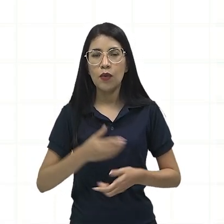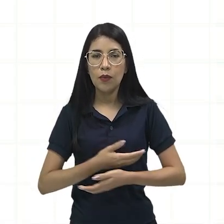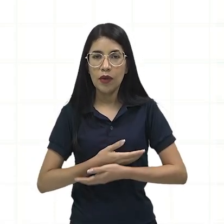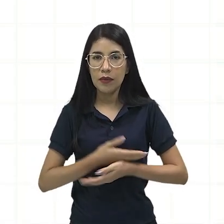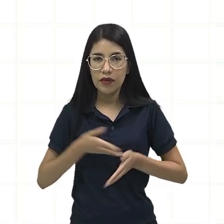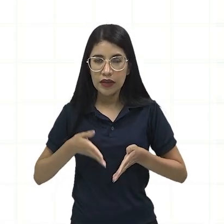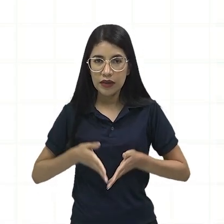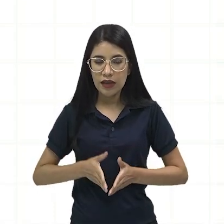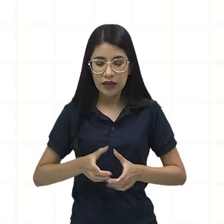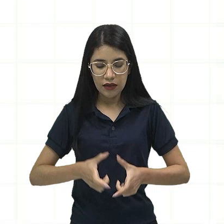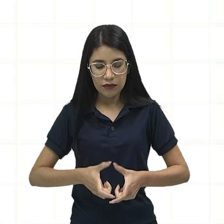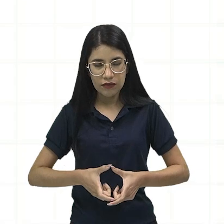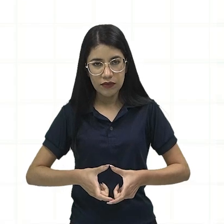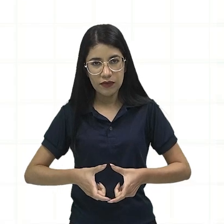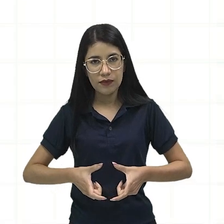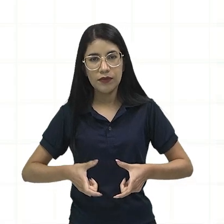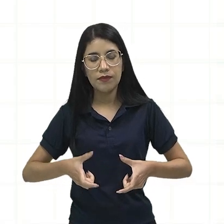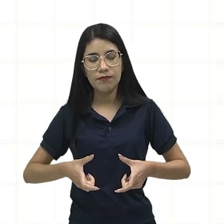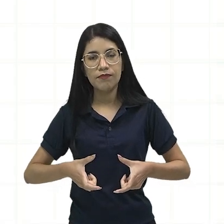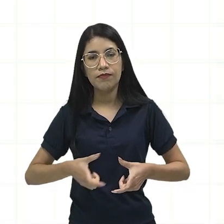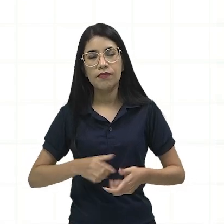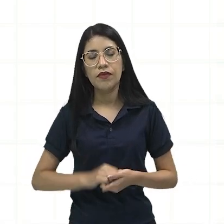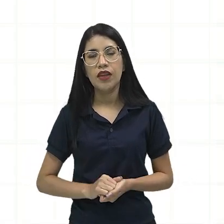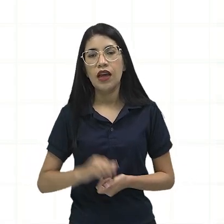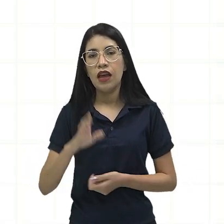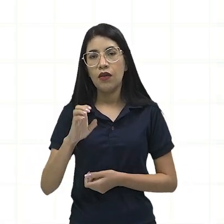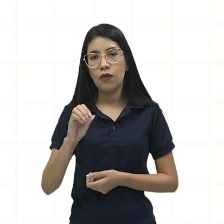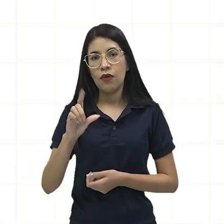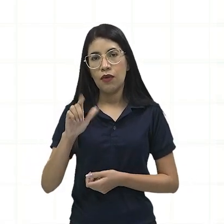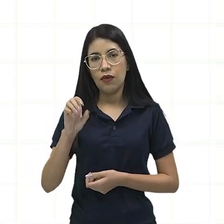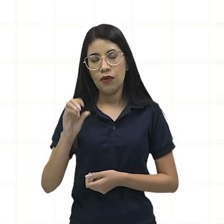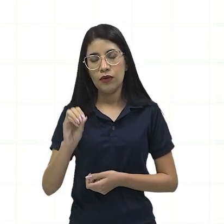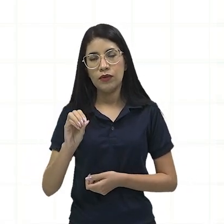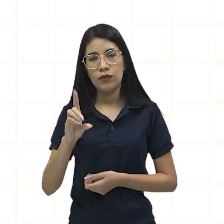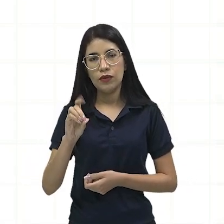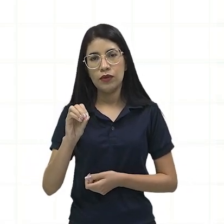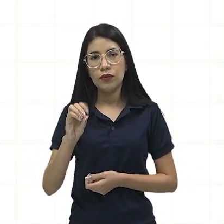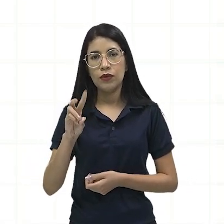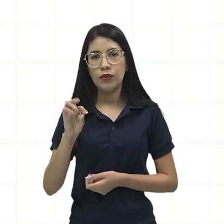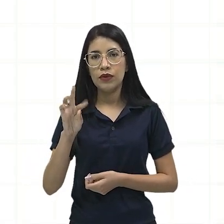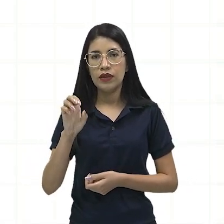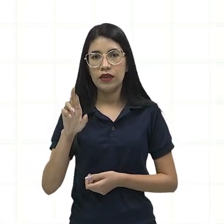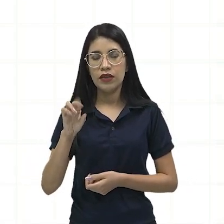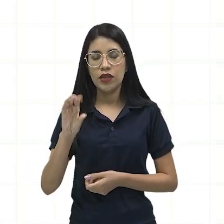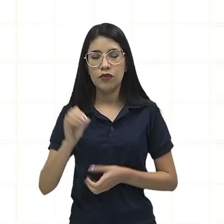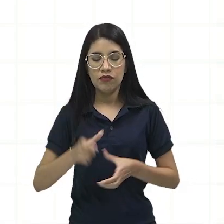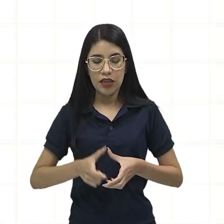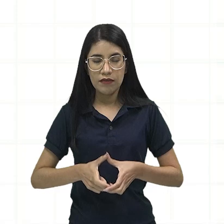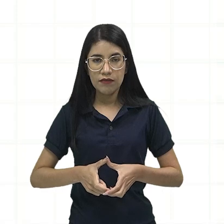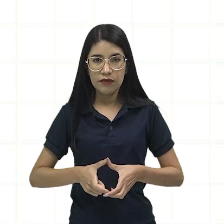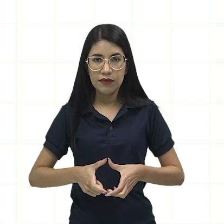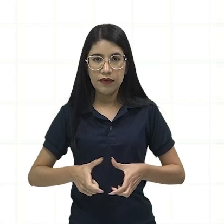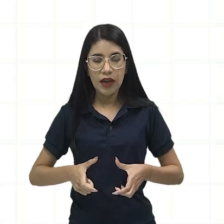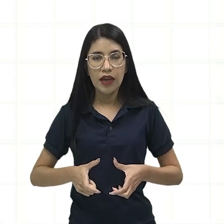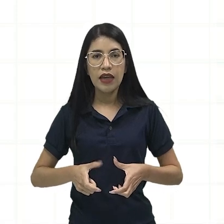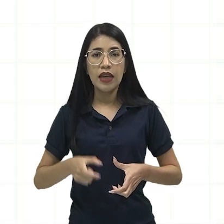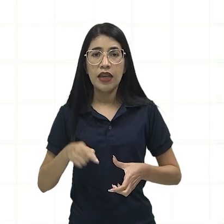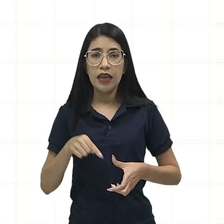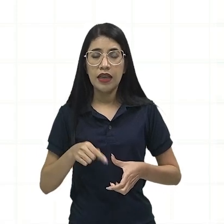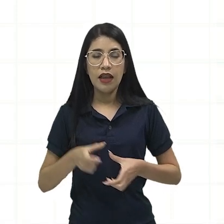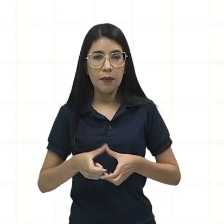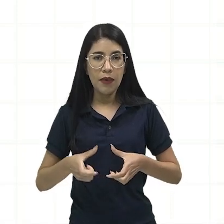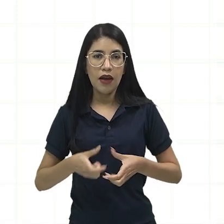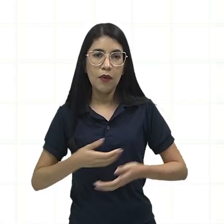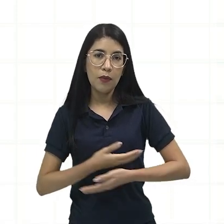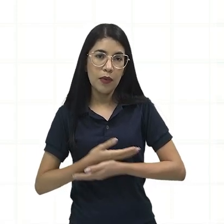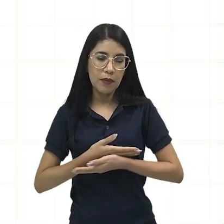sair, na dilatação do colo do útero. Quando o colo já está bem dilatado, o bebê